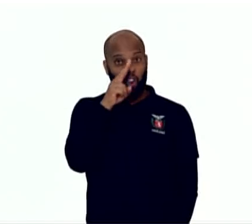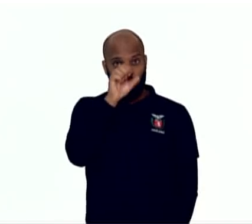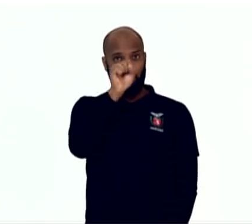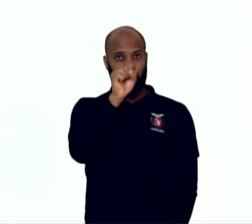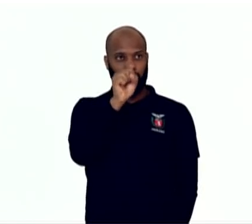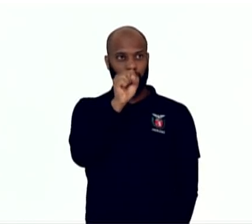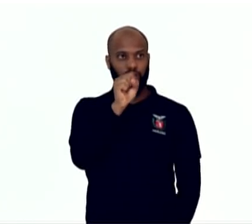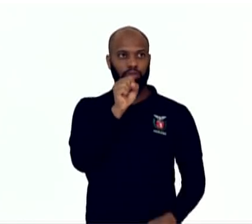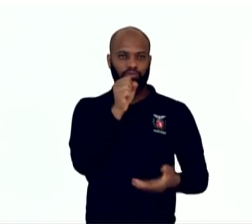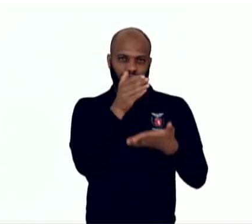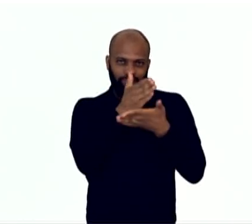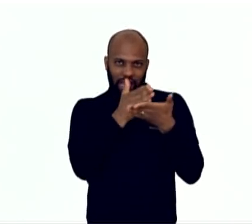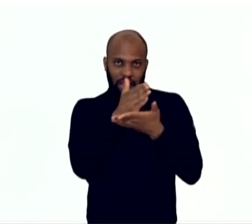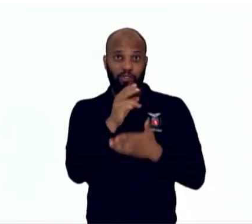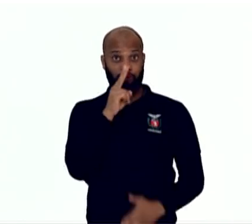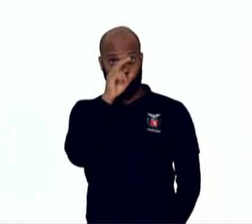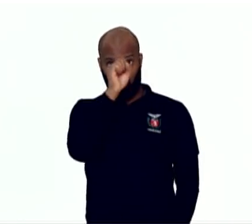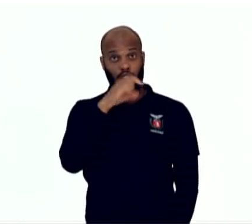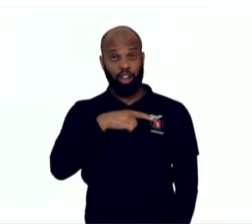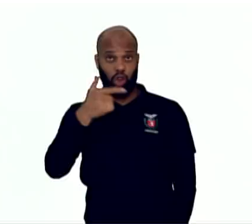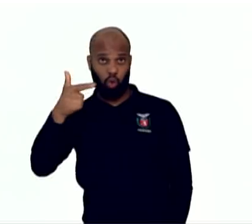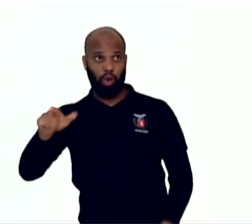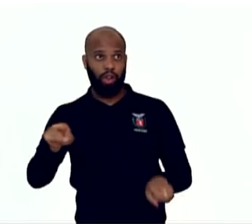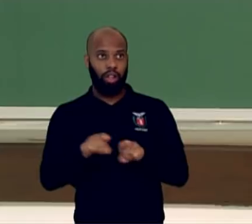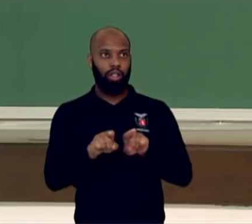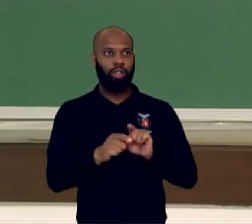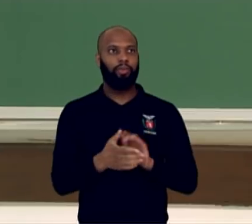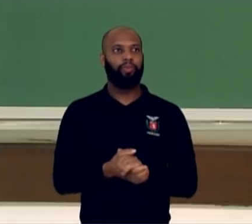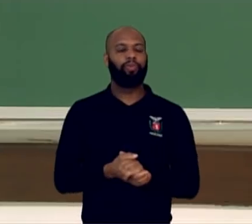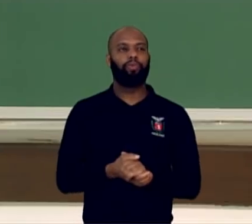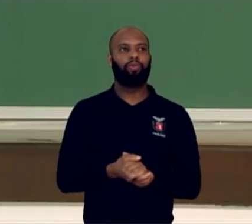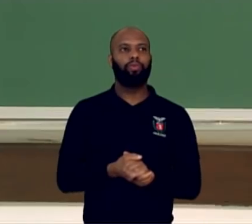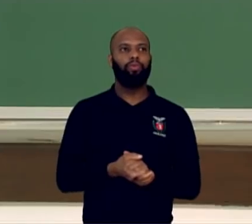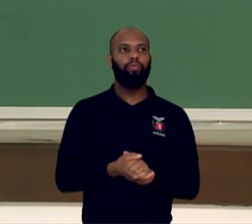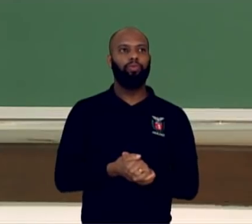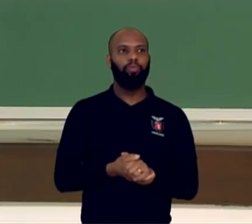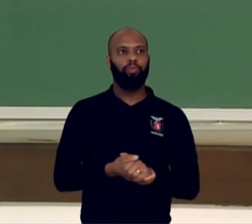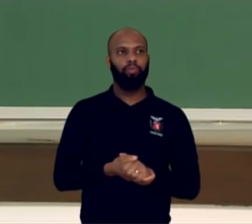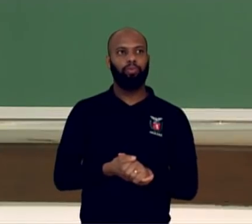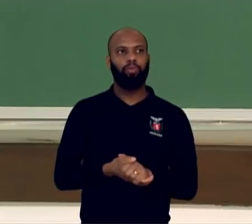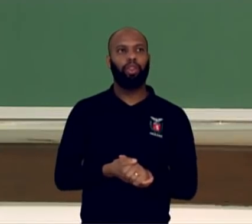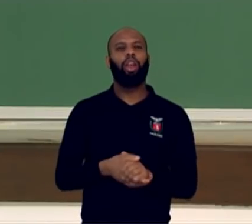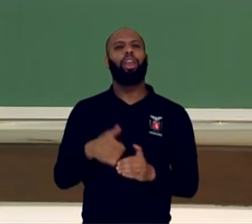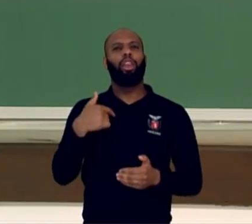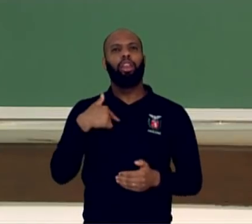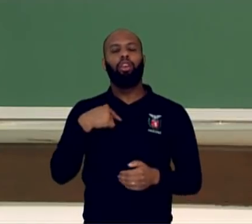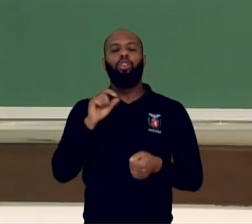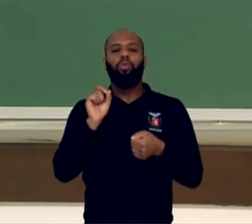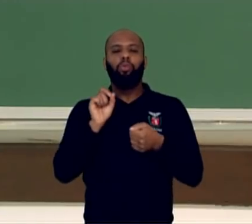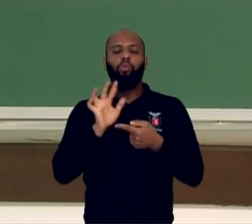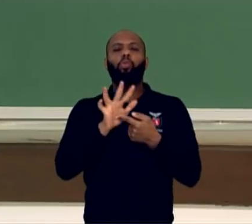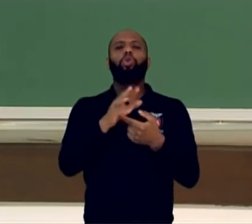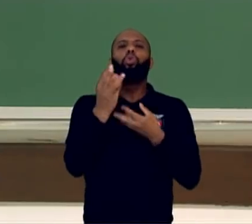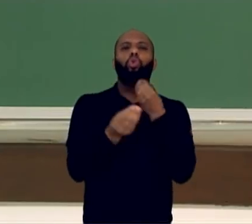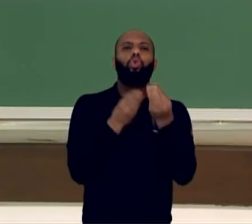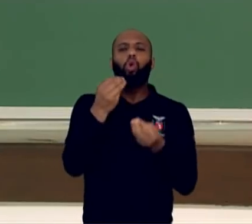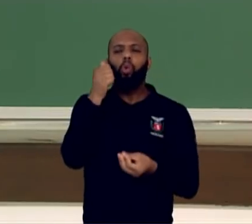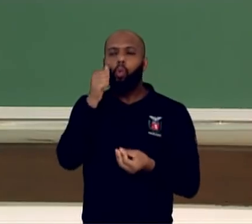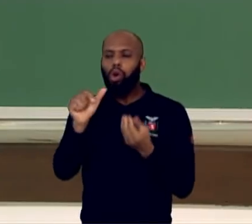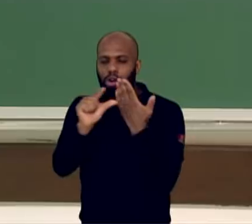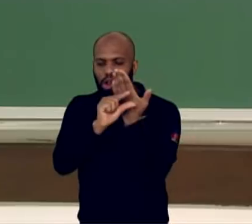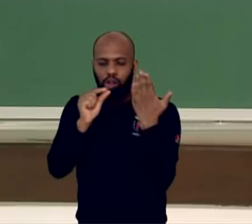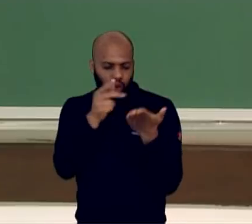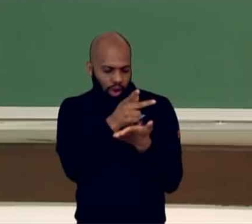só uma das sílabas fortes. O poema tem outras aqui, mas eu marquei só para vocês verem como a Cecília colocou palavras